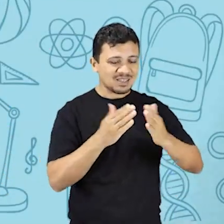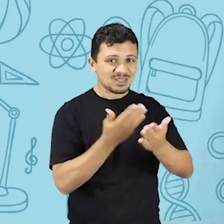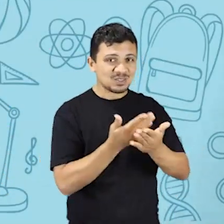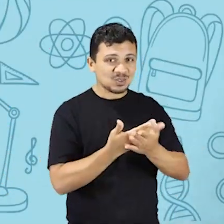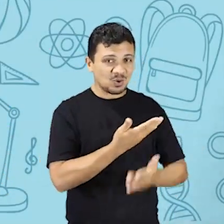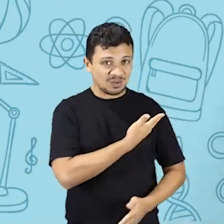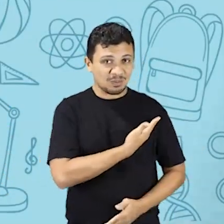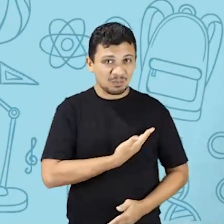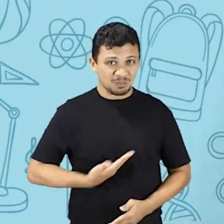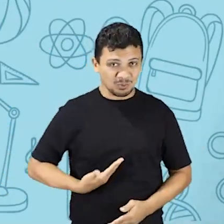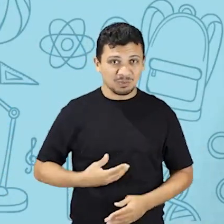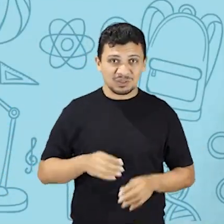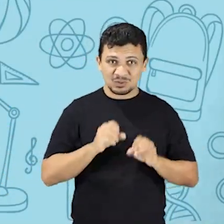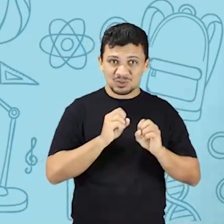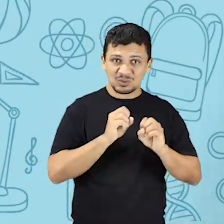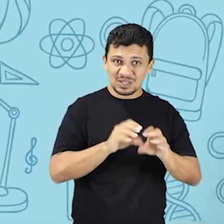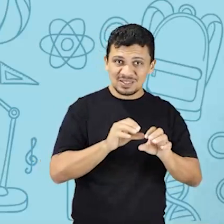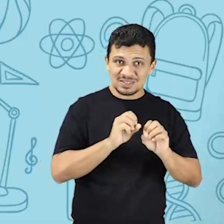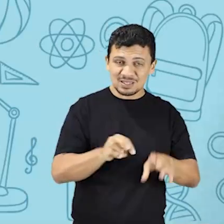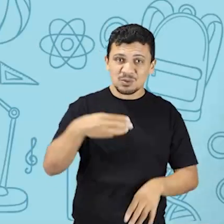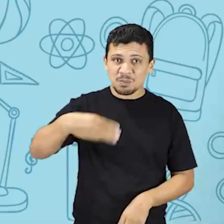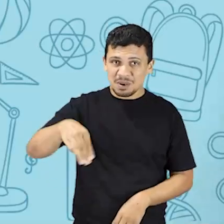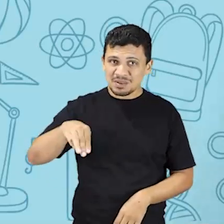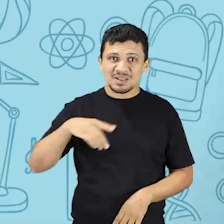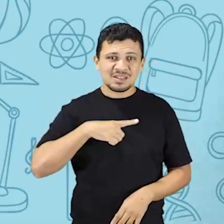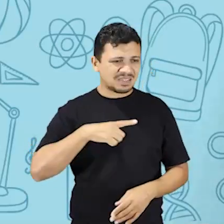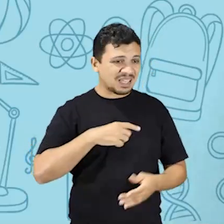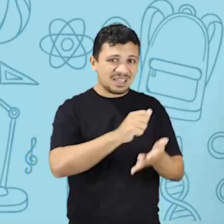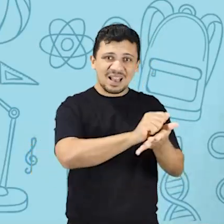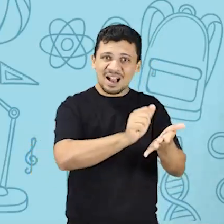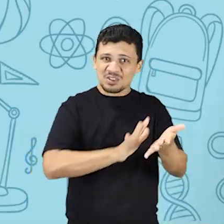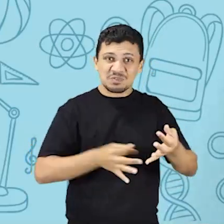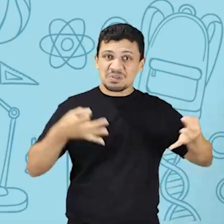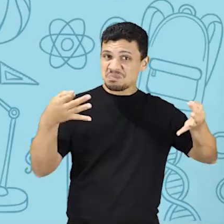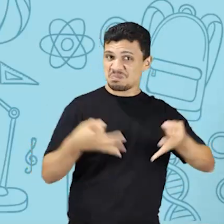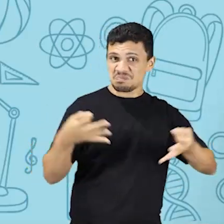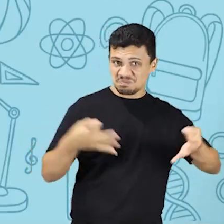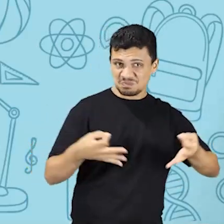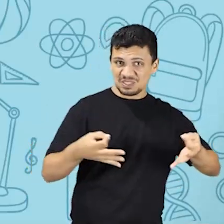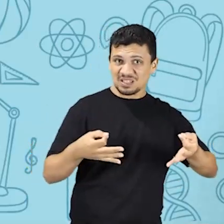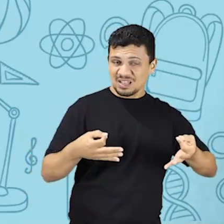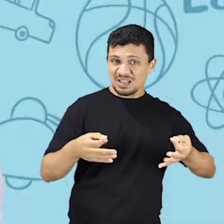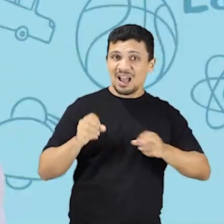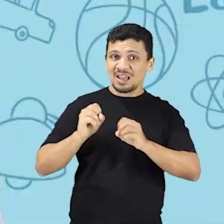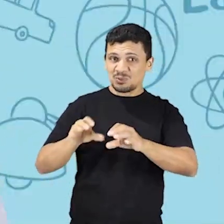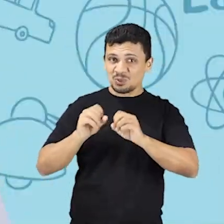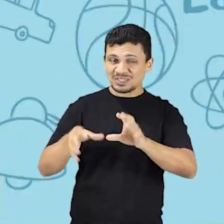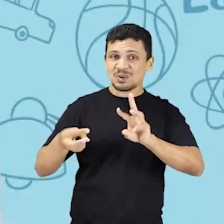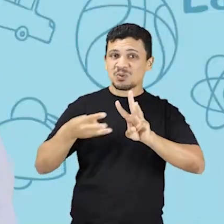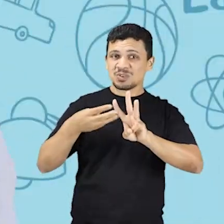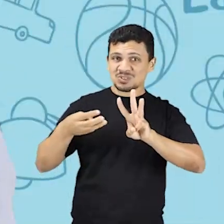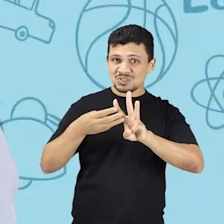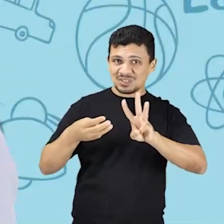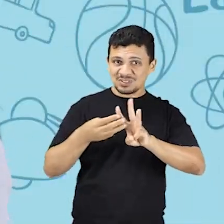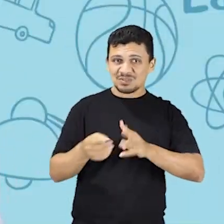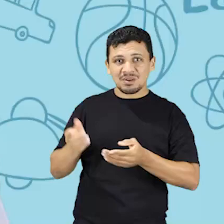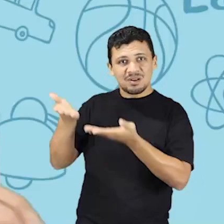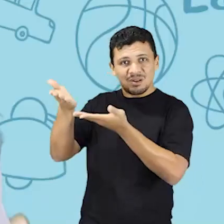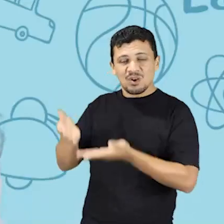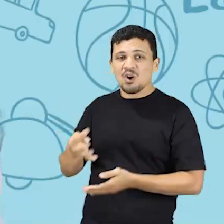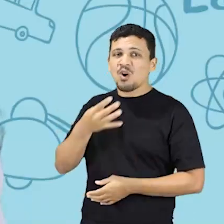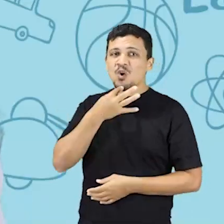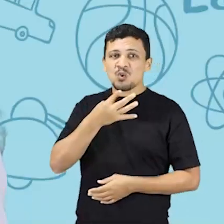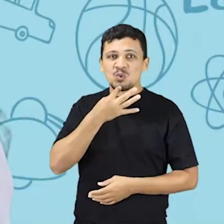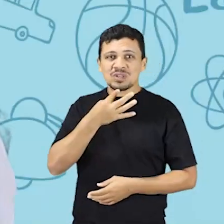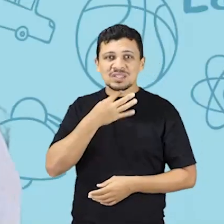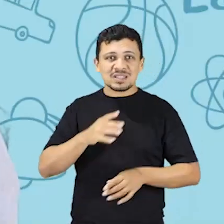de ensino do nosso estado tem atividades incríveis a partir da educação indígena? Conheça uma delas em